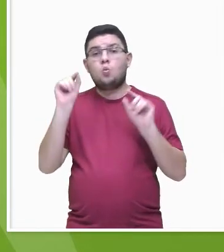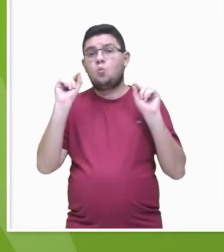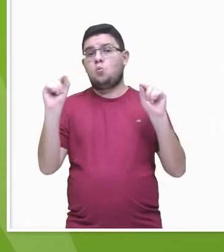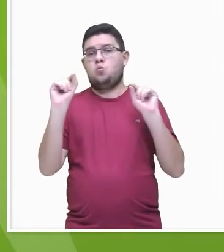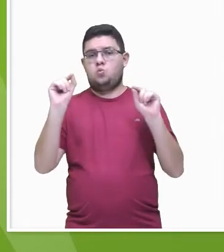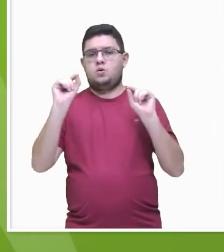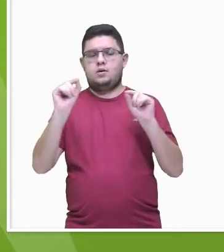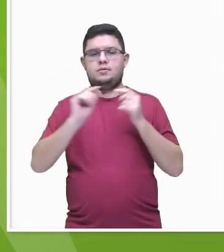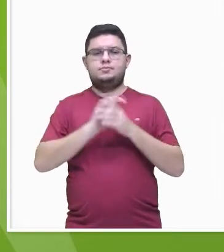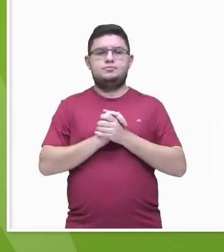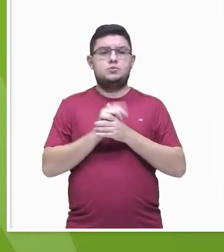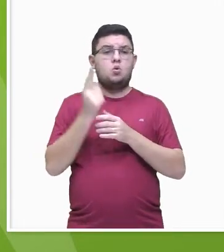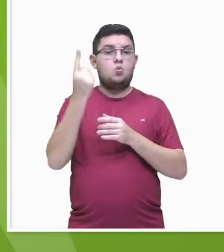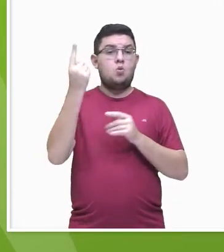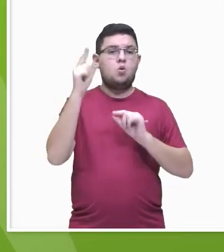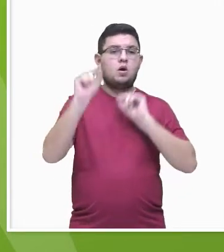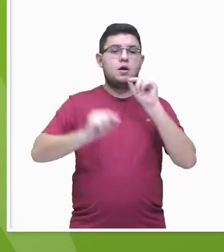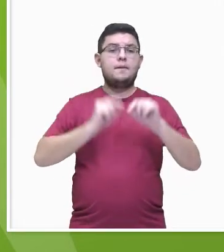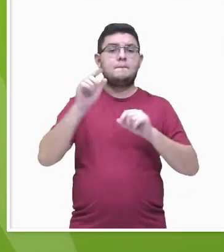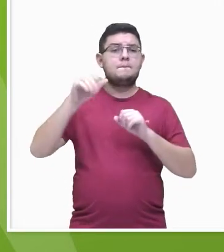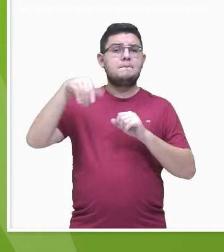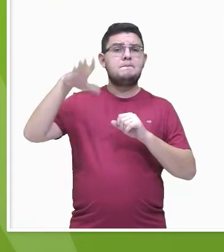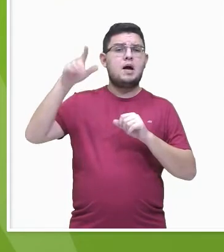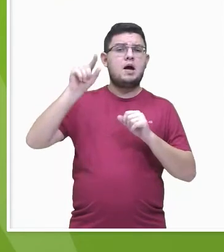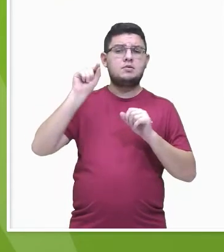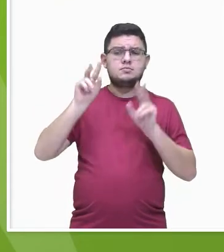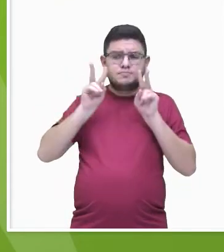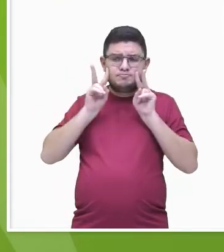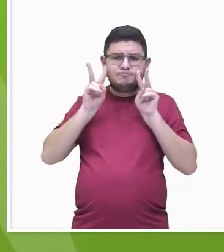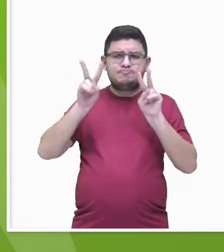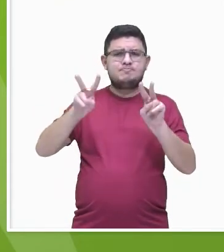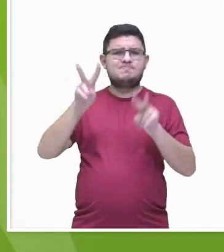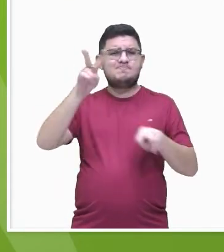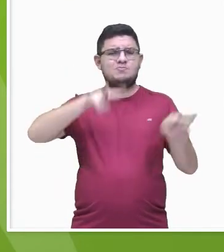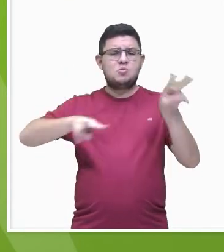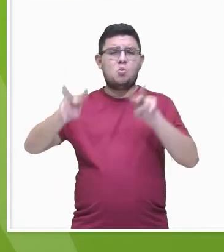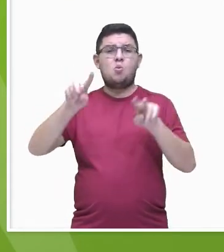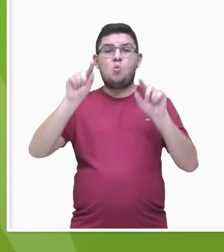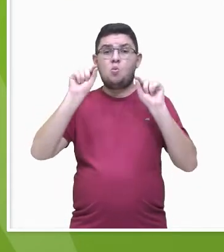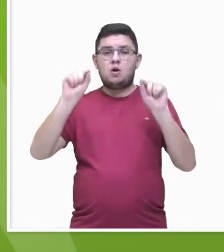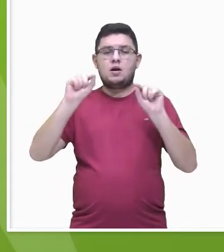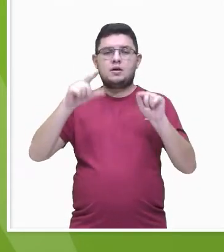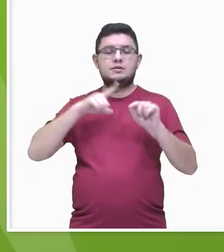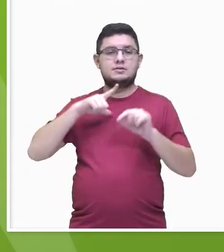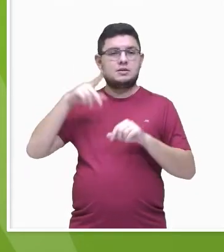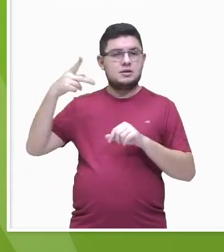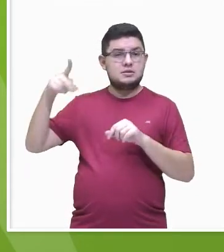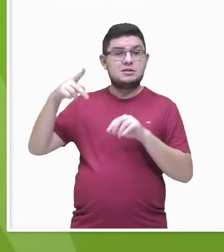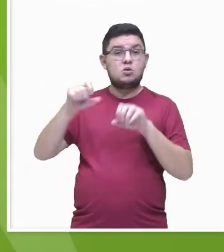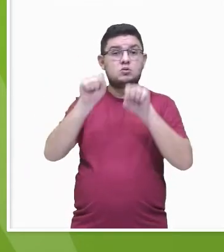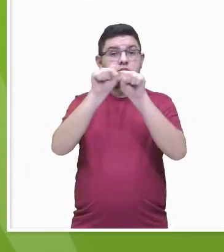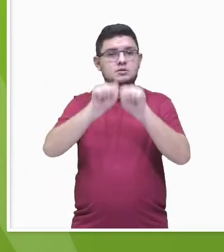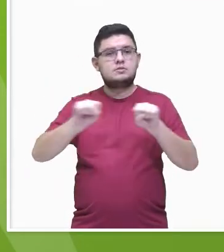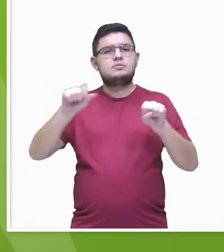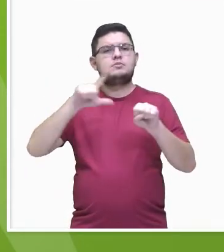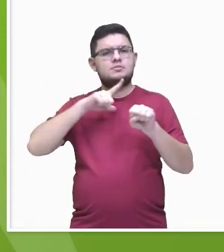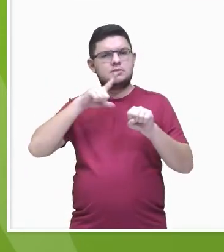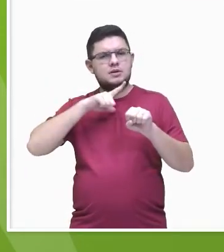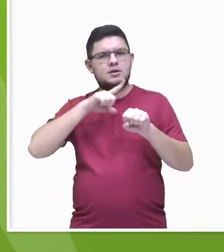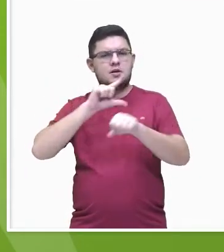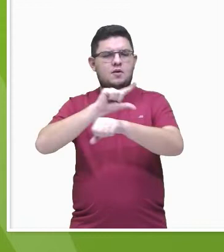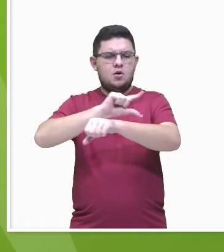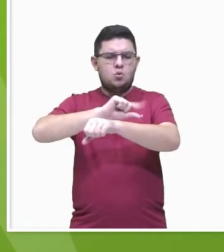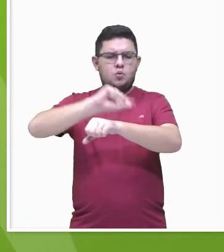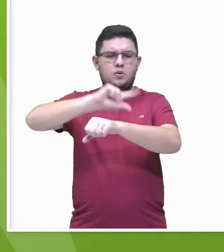das características mais marcantes dos equinodermos é a presença de um complexo sistema de lâminas, canais